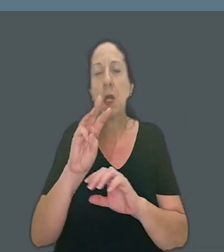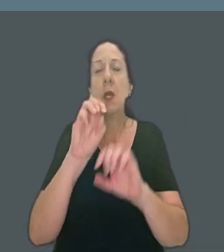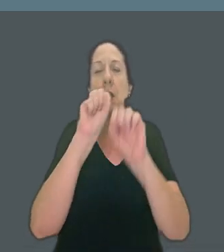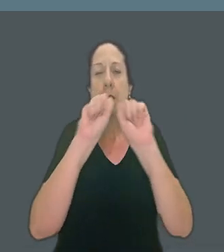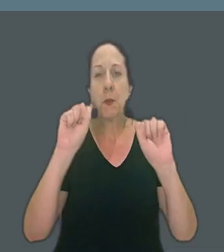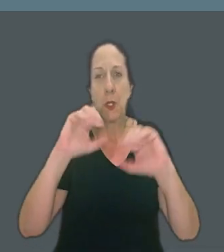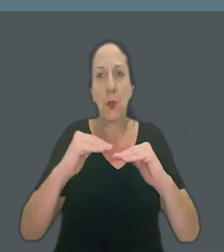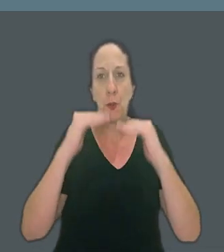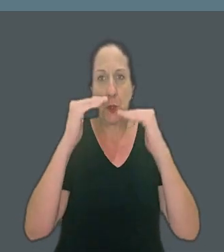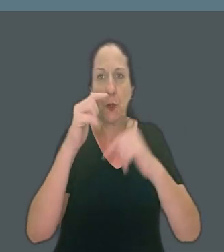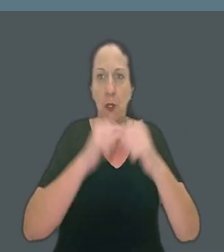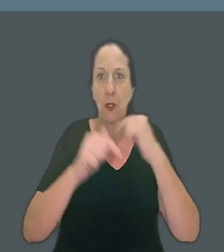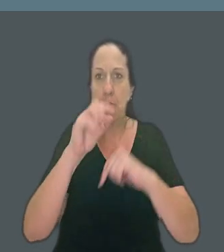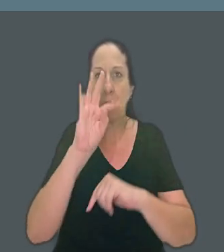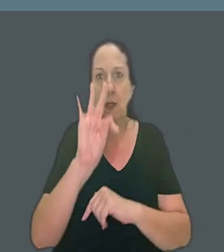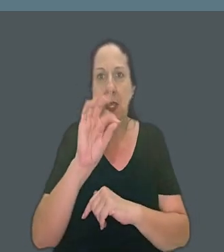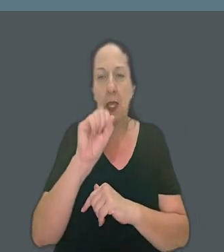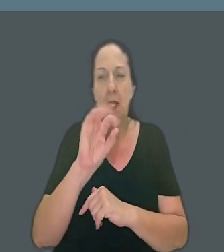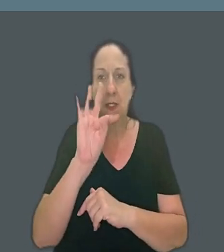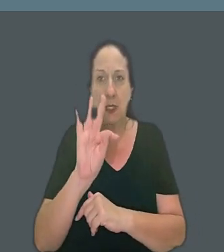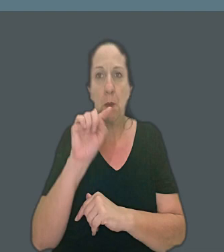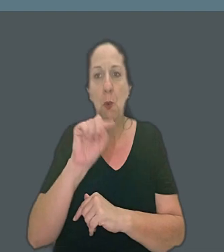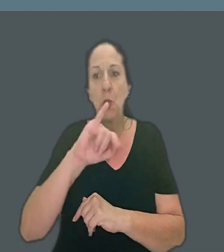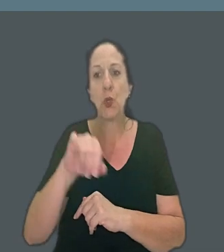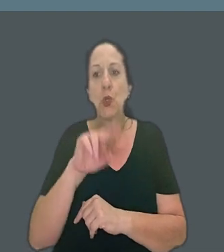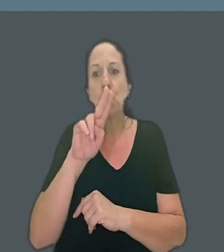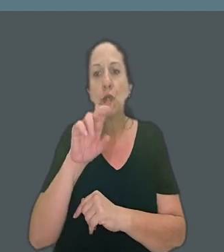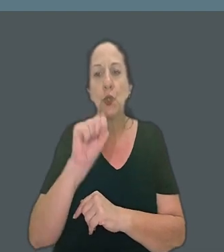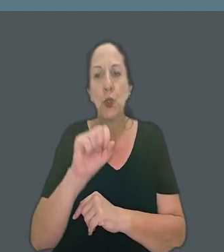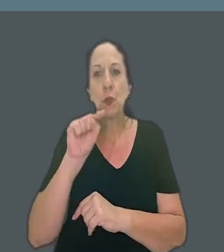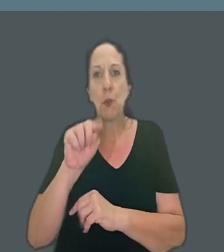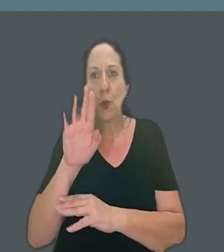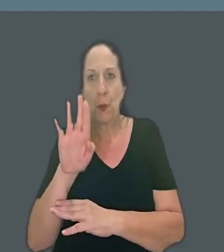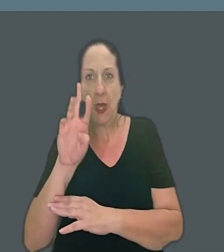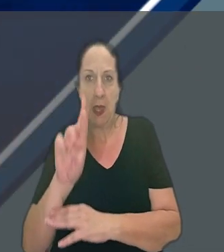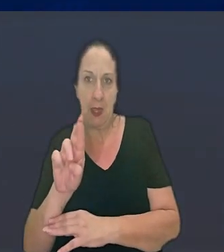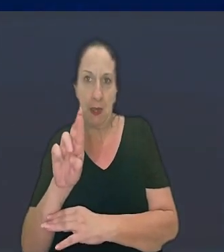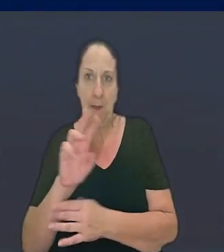Tribunal Superior do Trabalho, tst.jus.br.